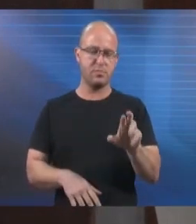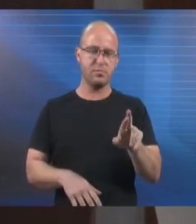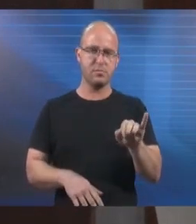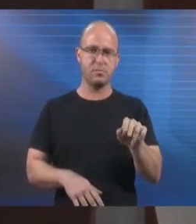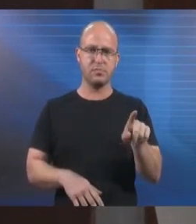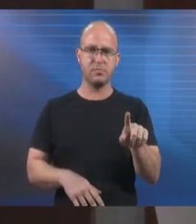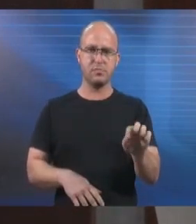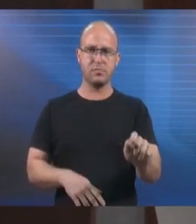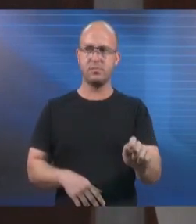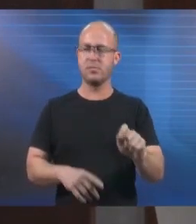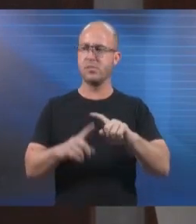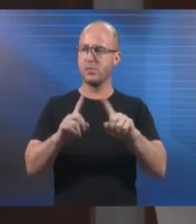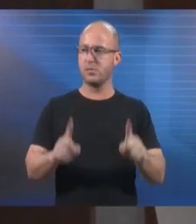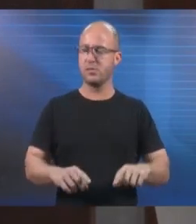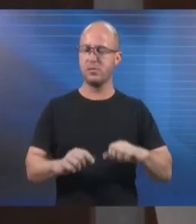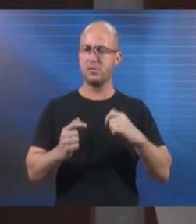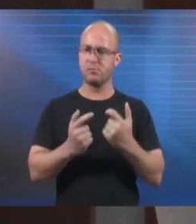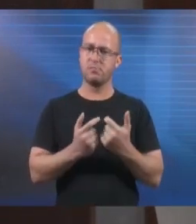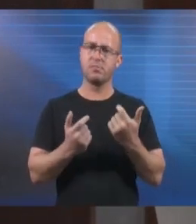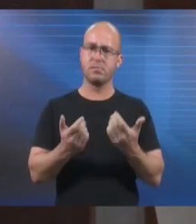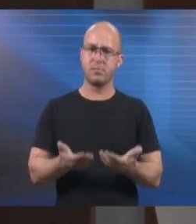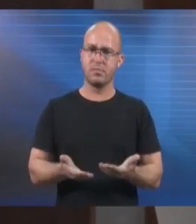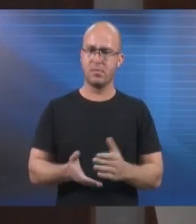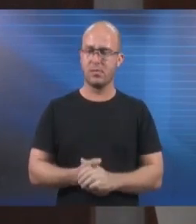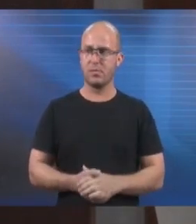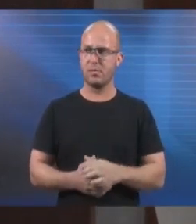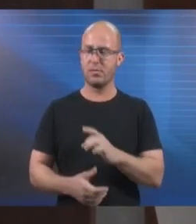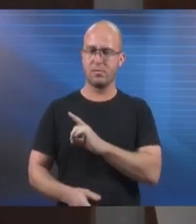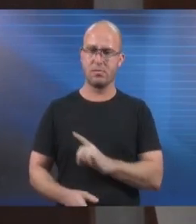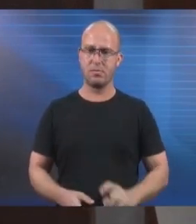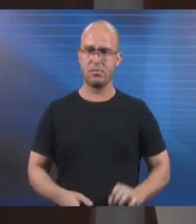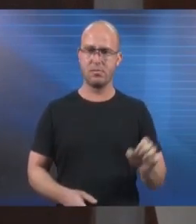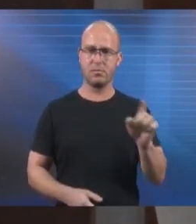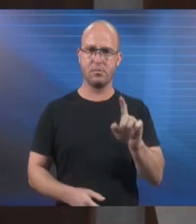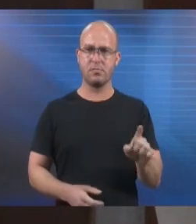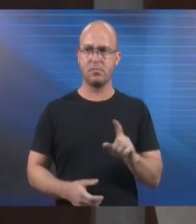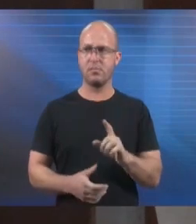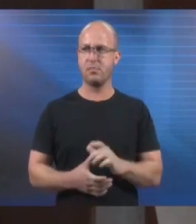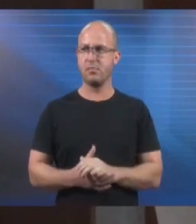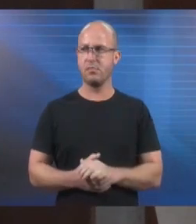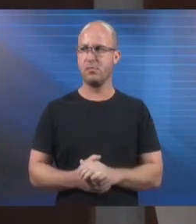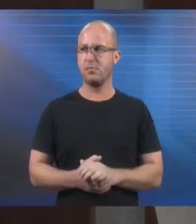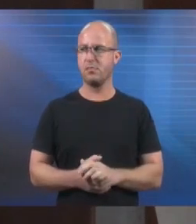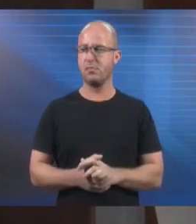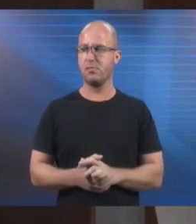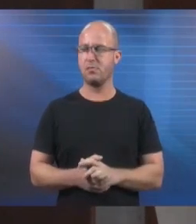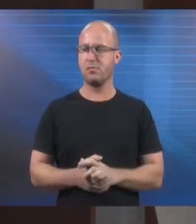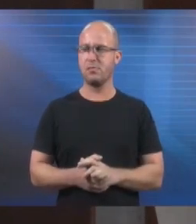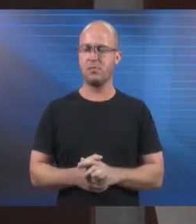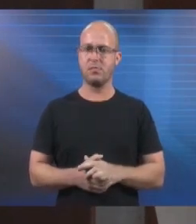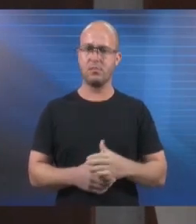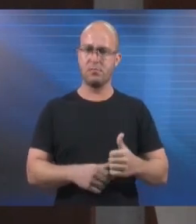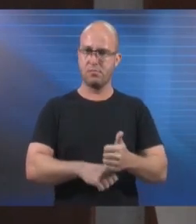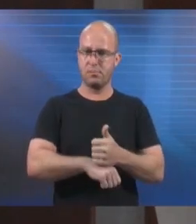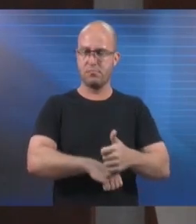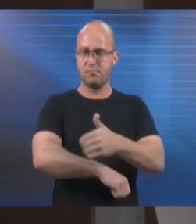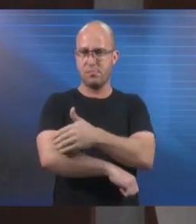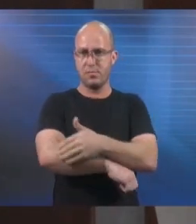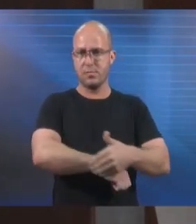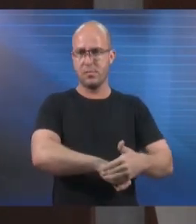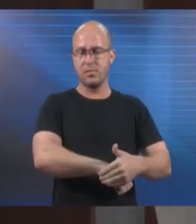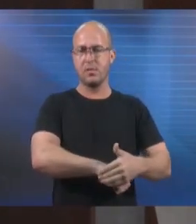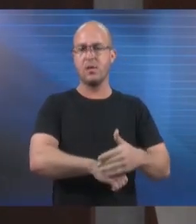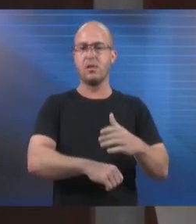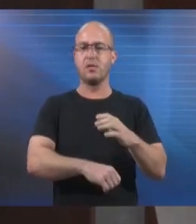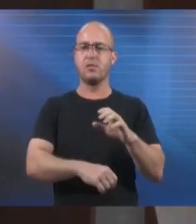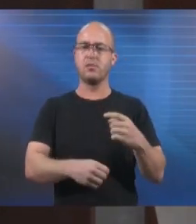próximas edições do projeto assembleia e você Deputado Ezequiel Ferreira sugerindo que sejam realizados obras de pavimentação e drenagem nas ruas